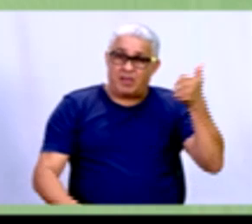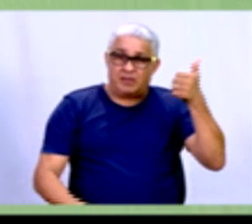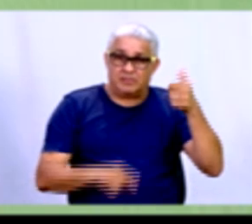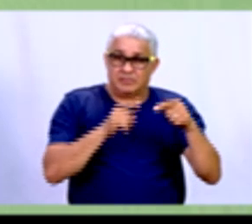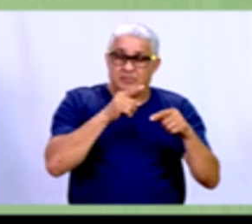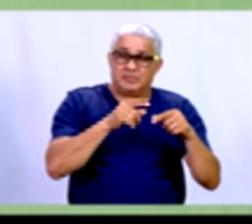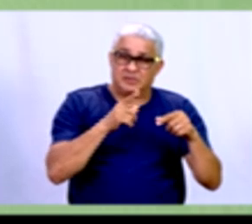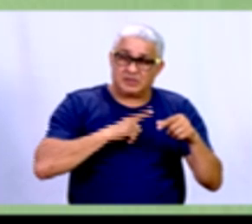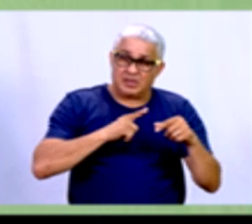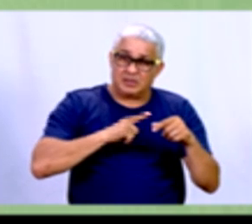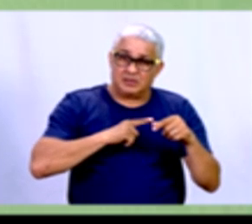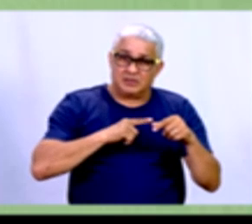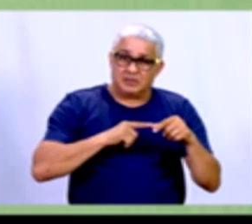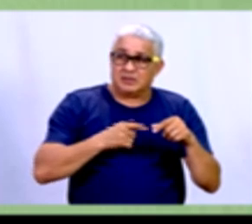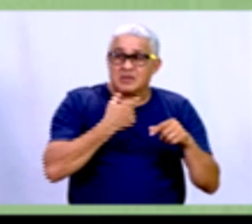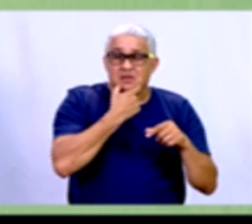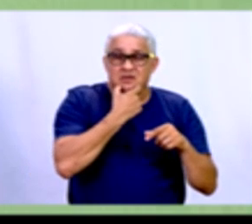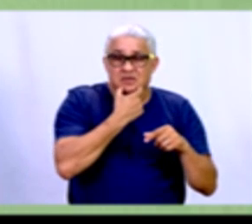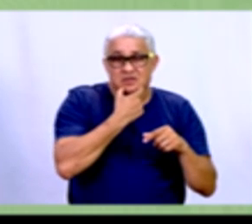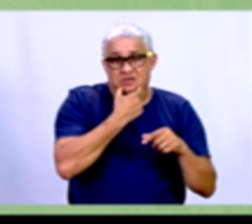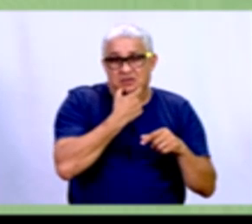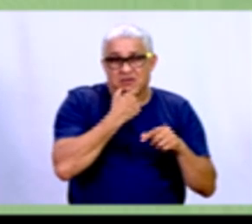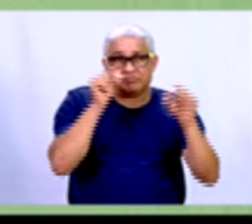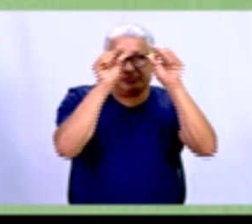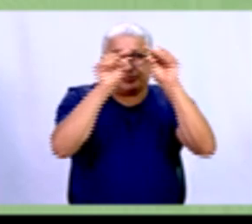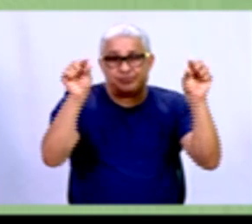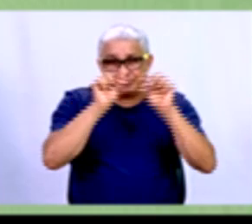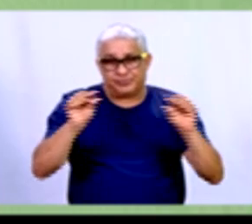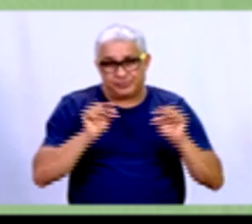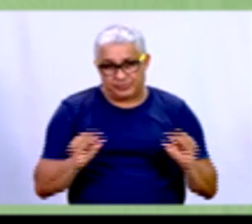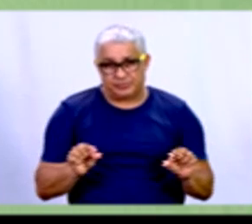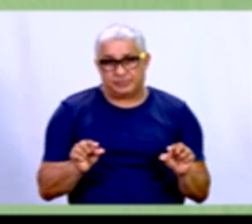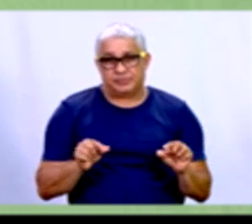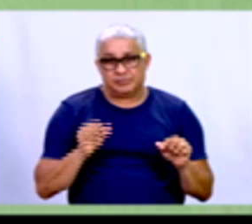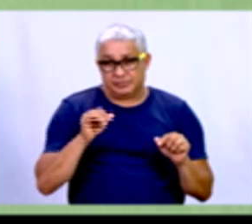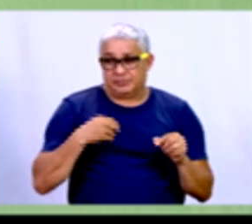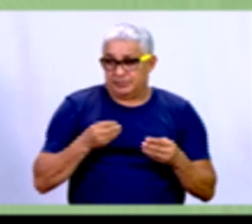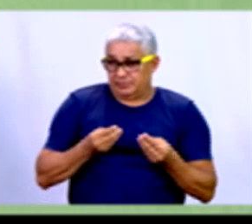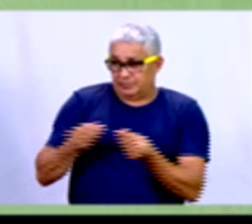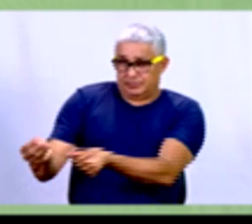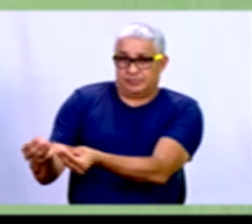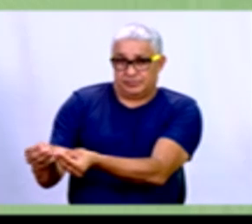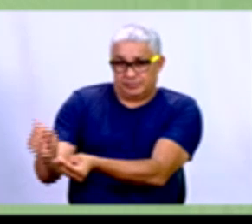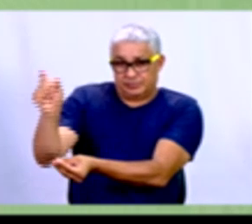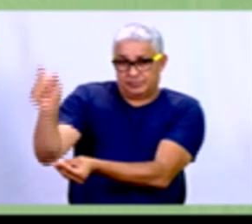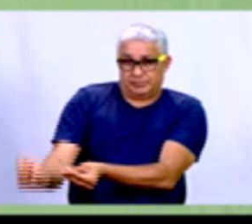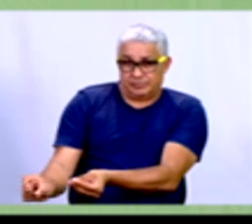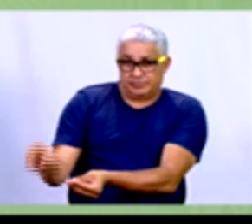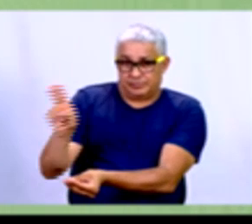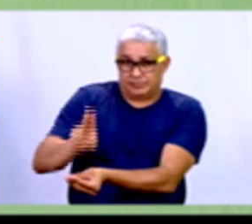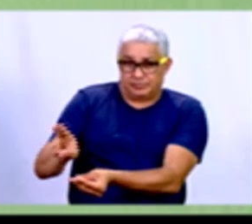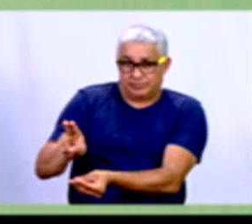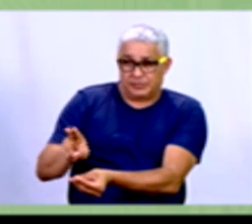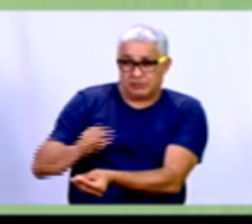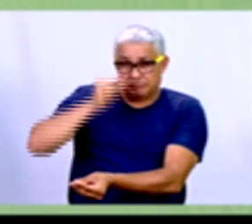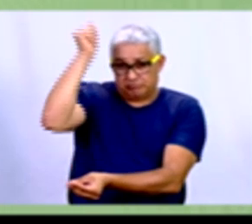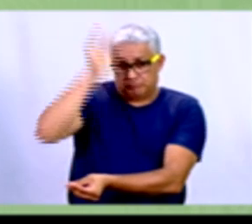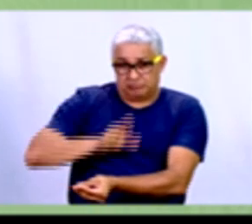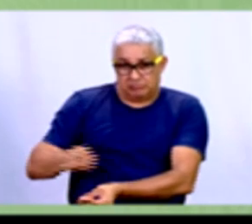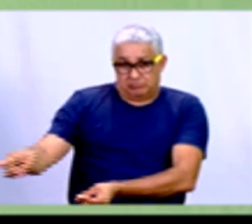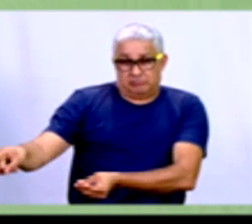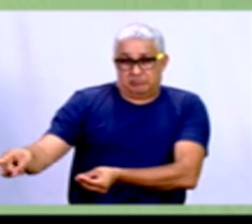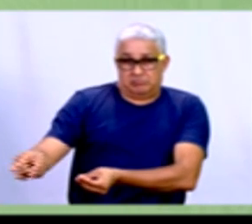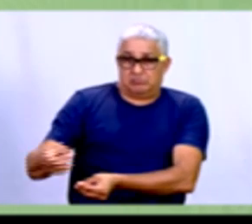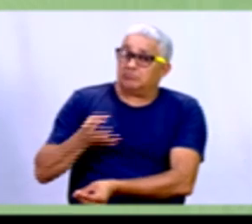ela já é em inglês, né? Se eu vou ofertar para um usuário que é brasileiro, talvez ele não